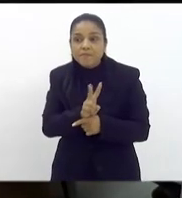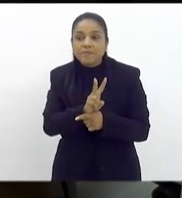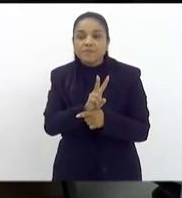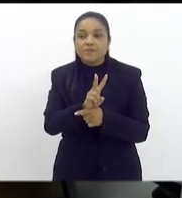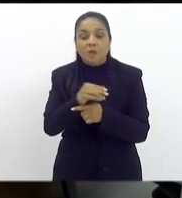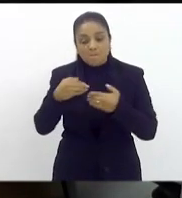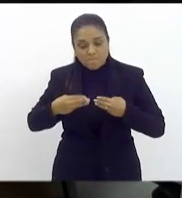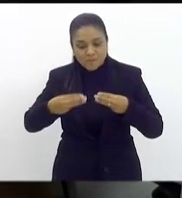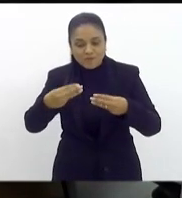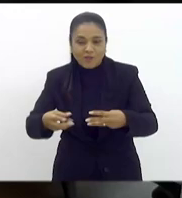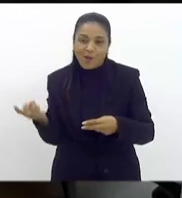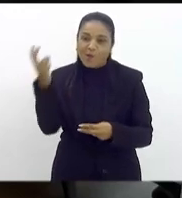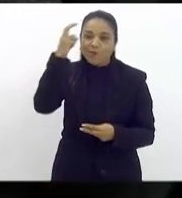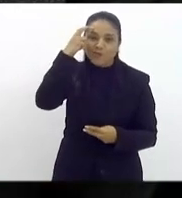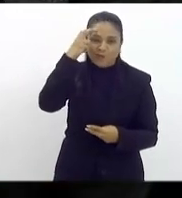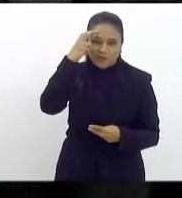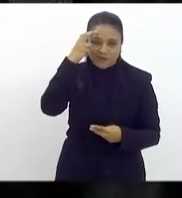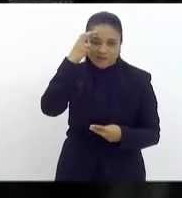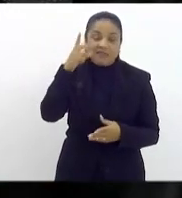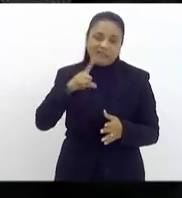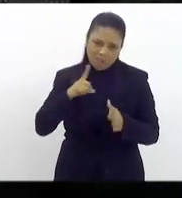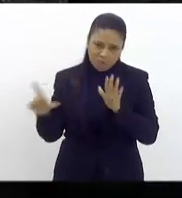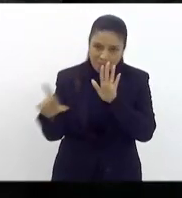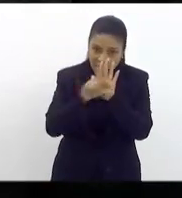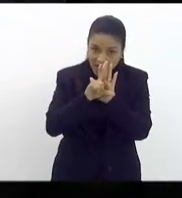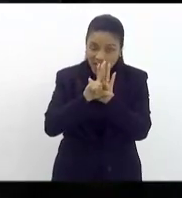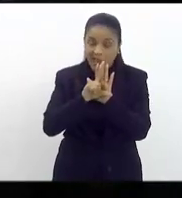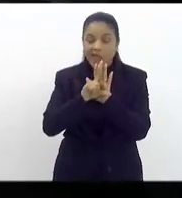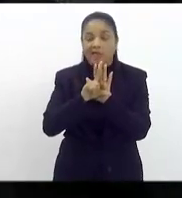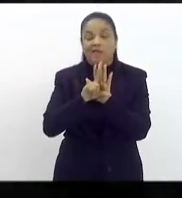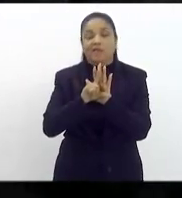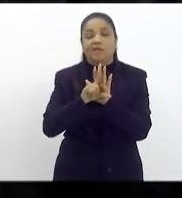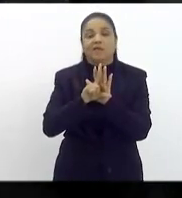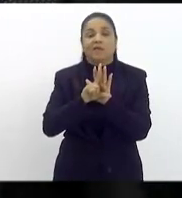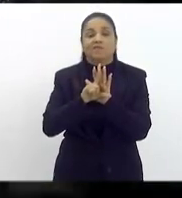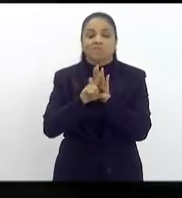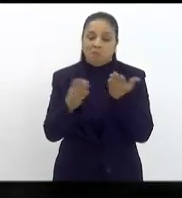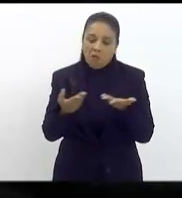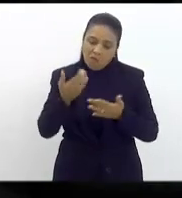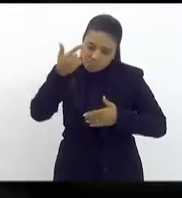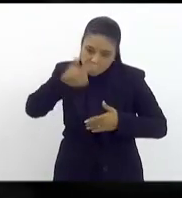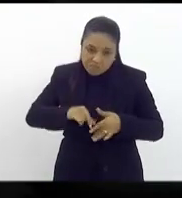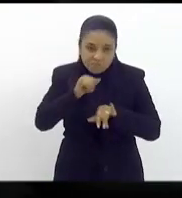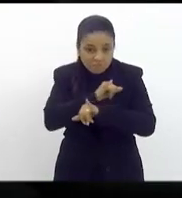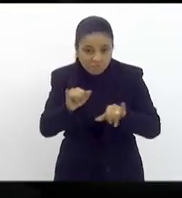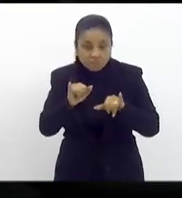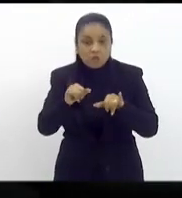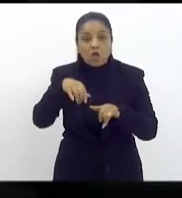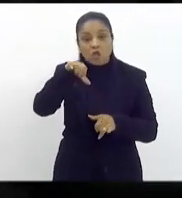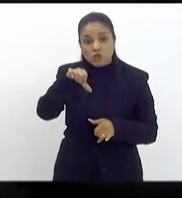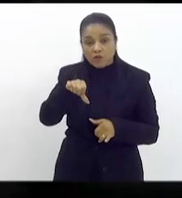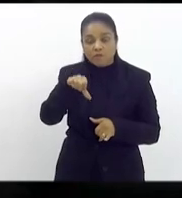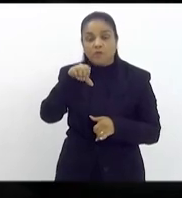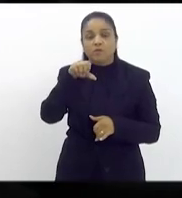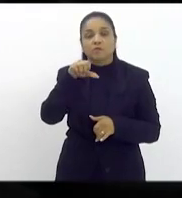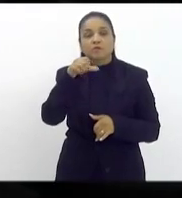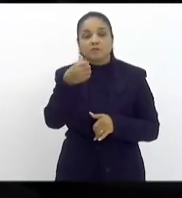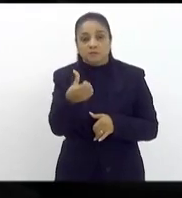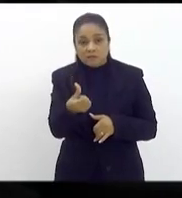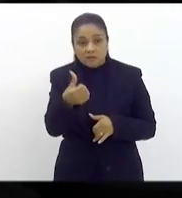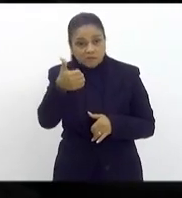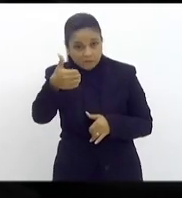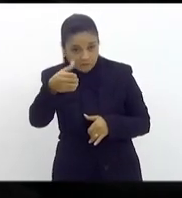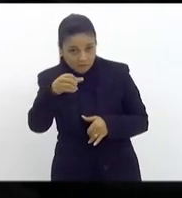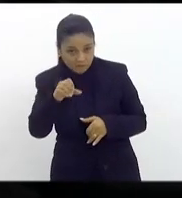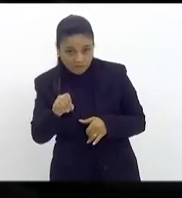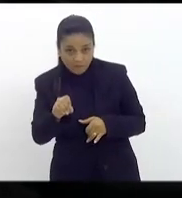O Ministério da Cultura, Excelência. Existe uma lei, né, que é a lei que eu acabei de mencionar, Vossa Excelência, 9.610. Essa